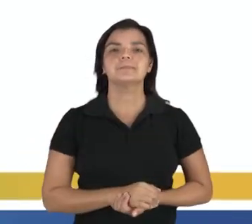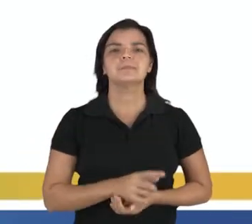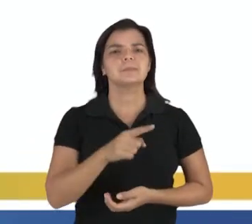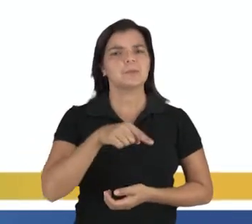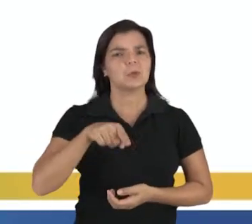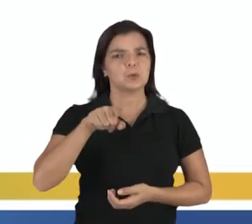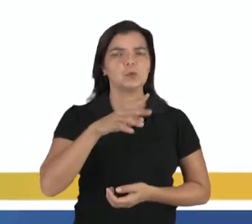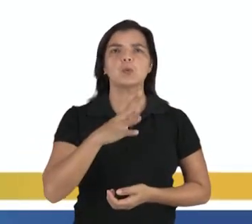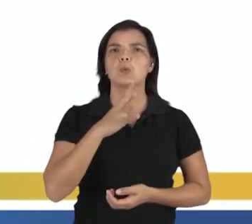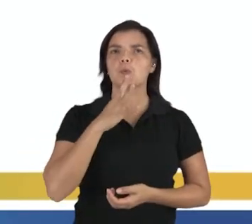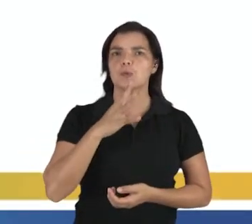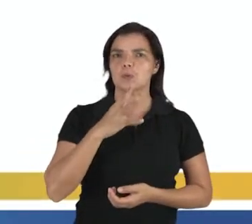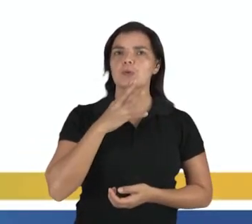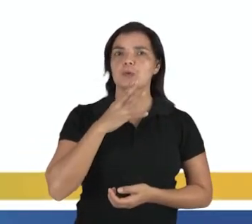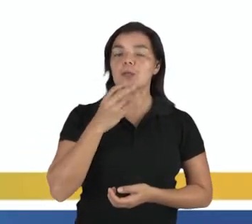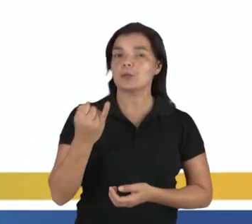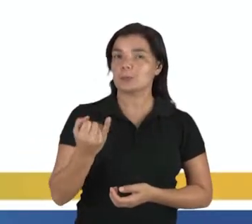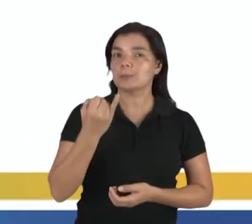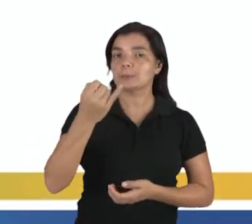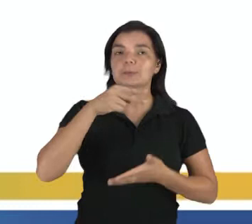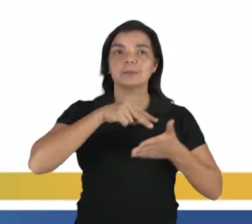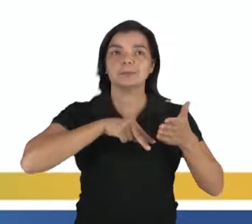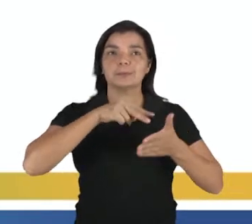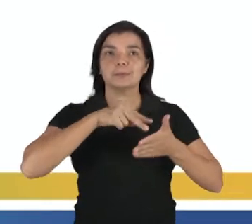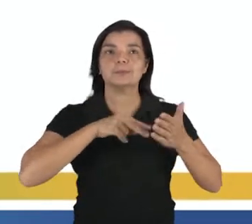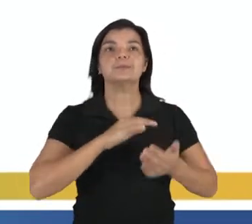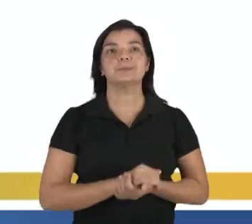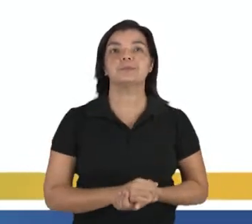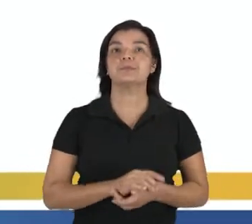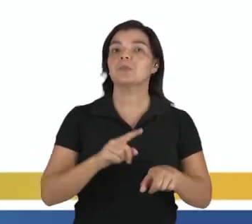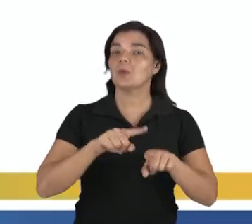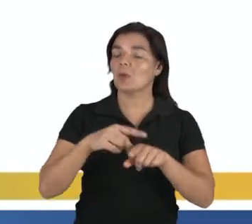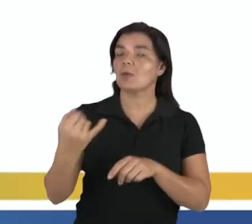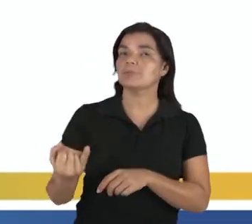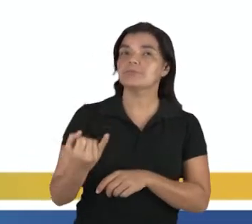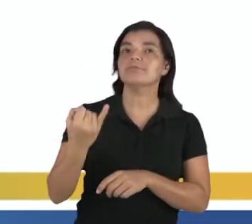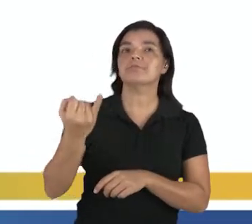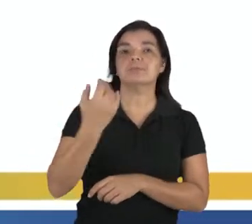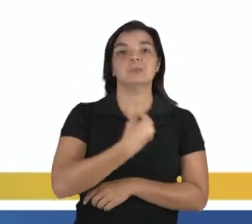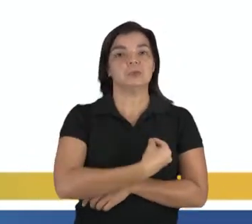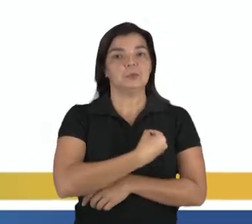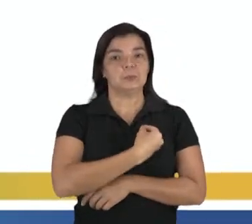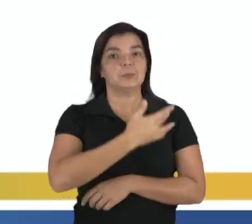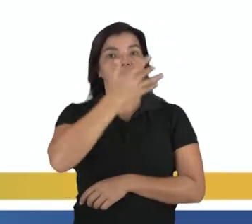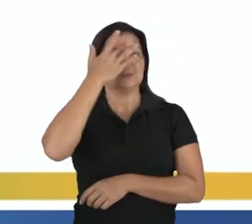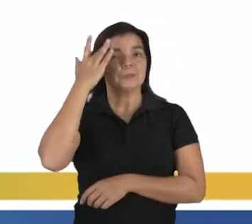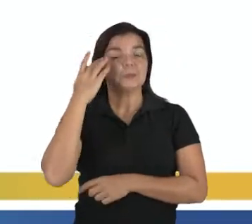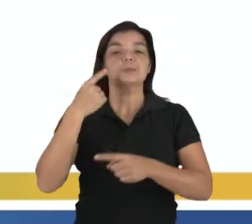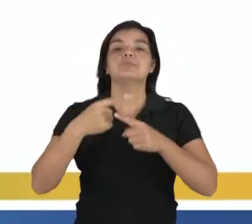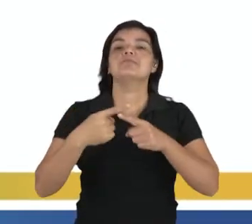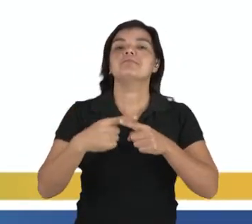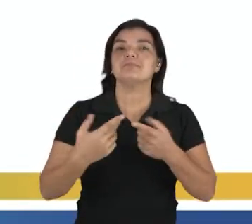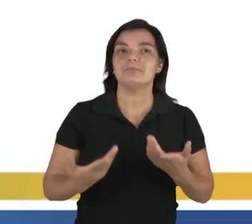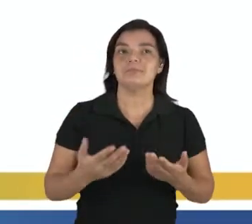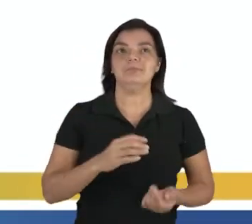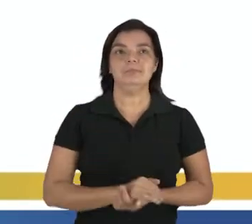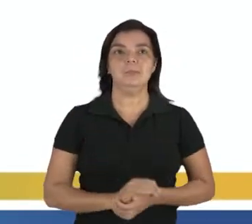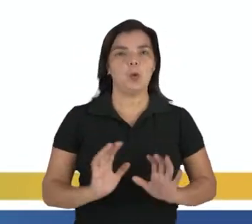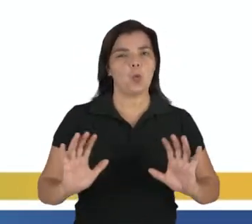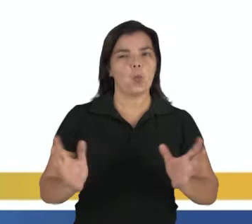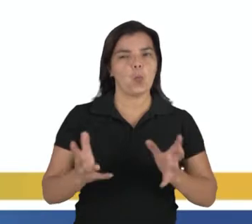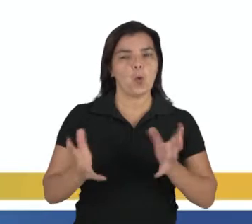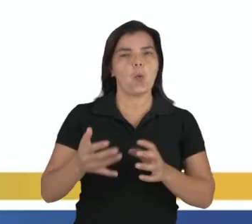Você conhece os benefícios da leitura? A leitura é algo importante na vida do ser humano, porque